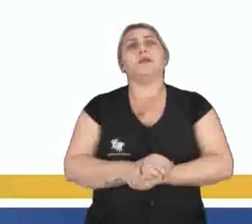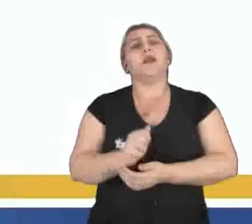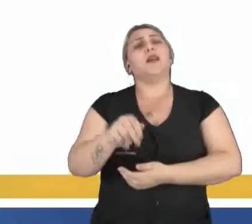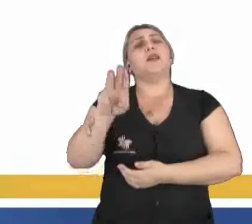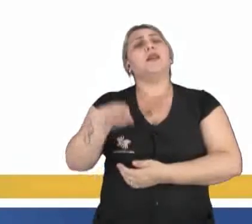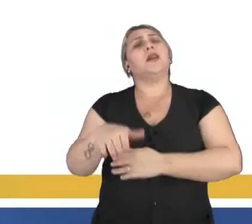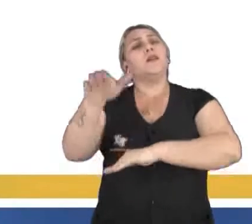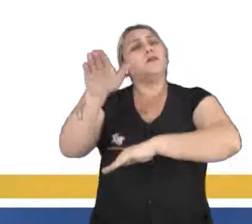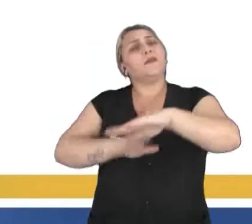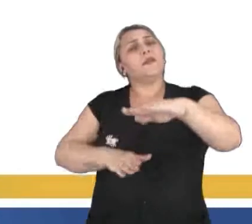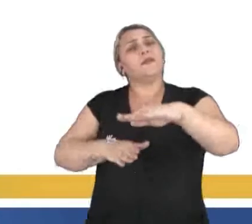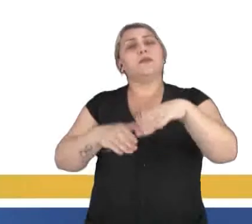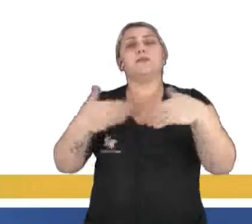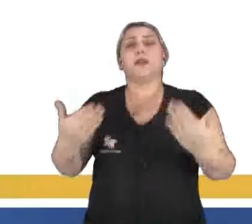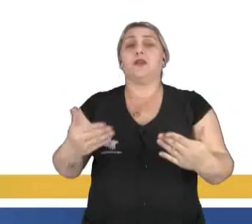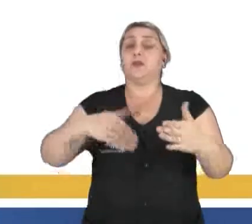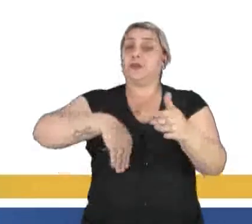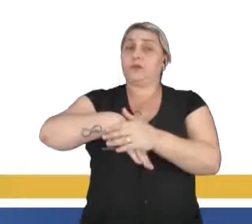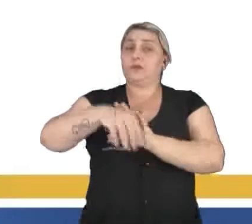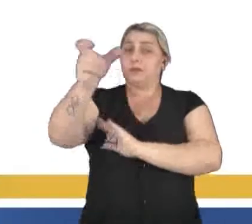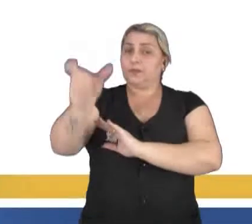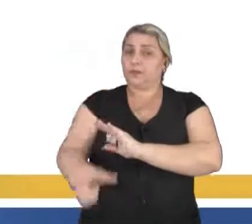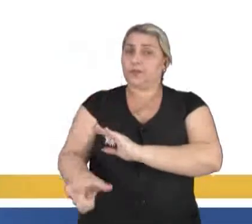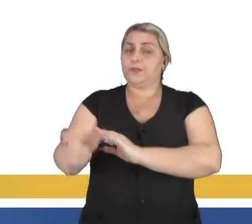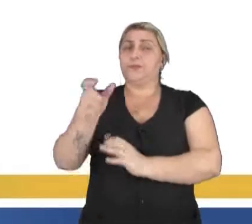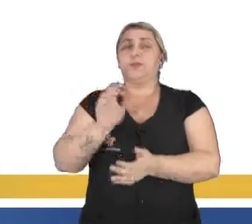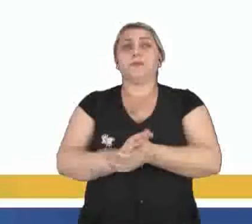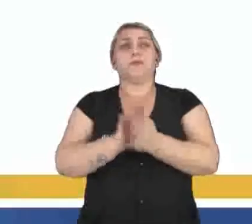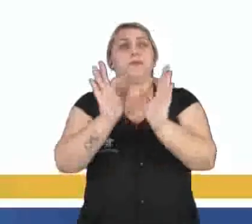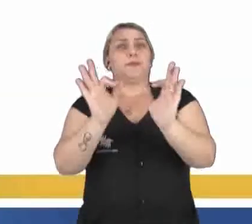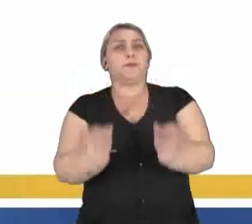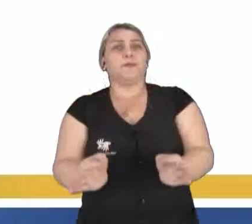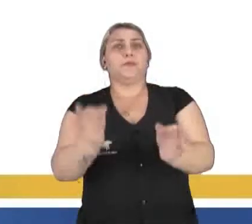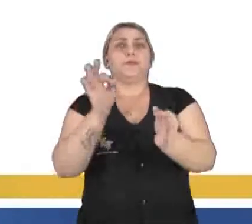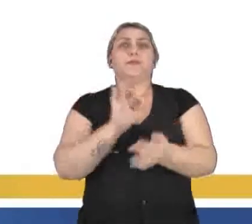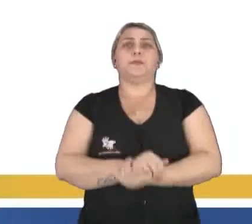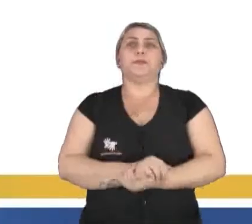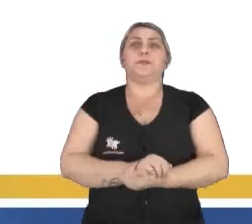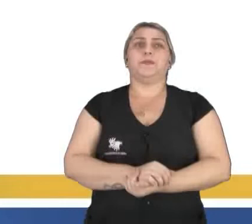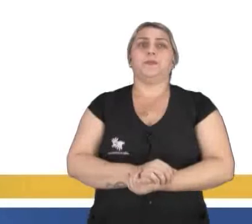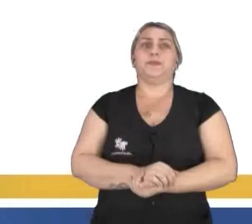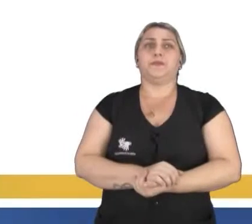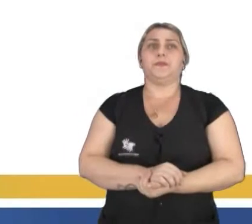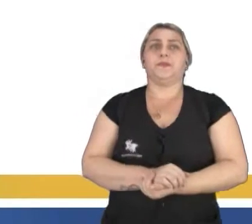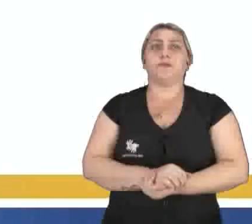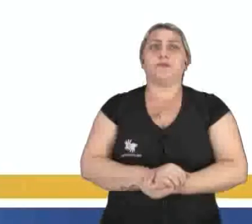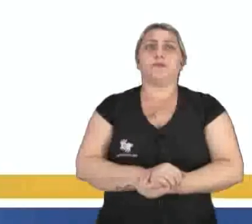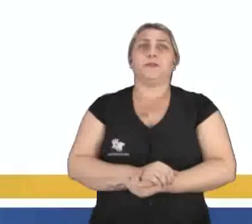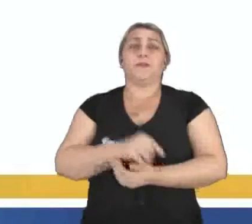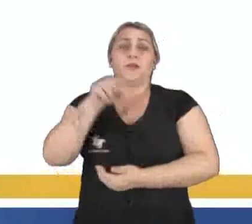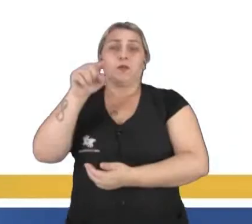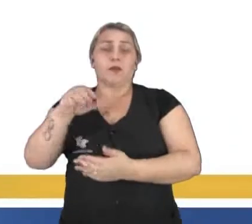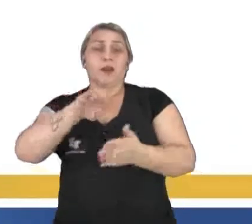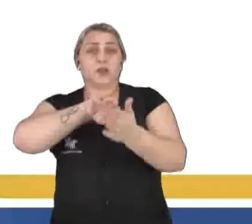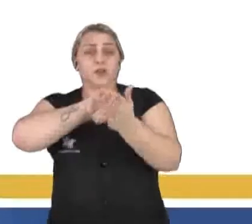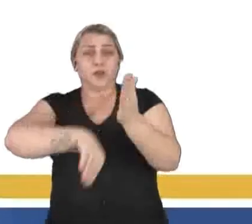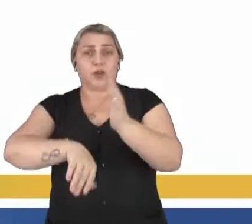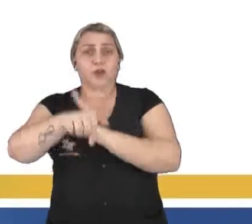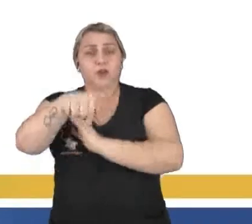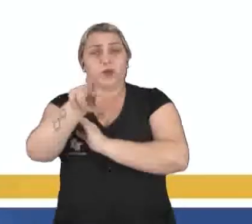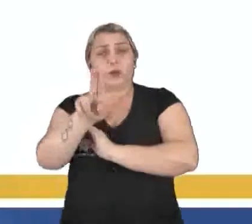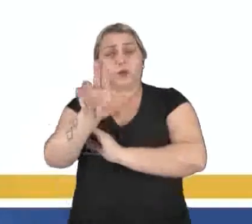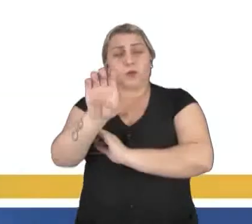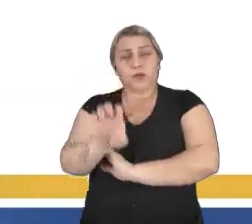foram convocados, né? Os jogadores, tá certo? Então ali, ó, quando você tira esse que,